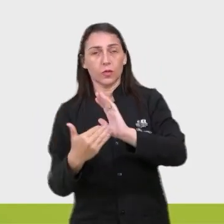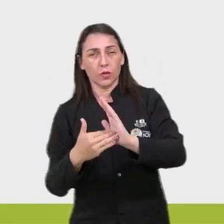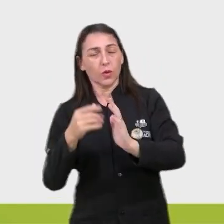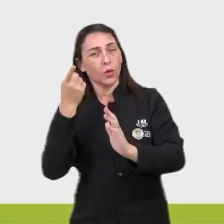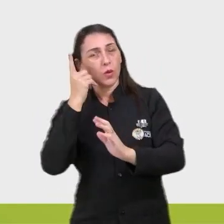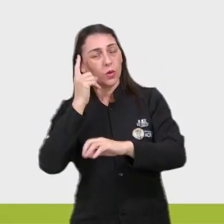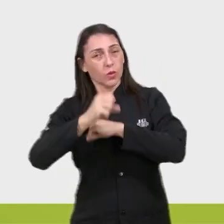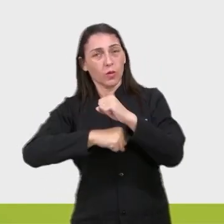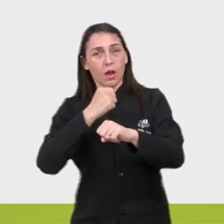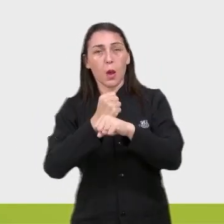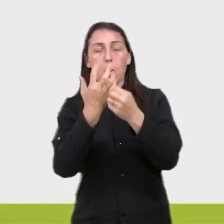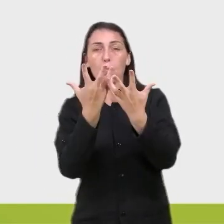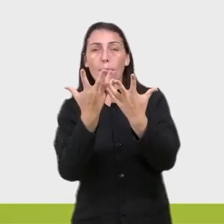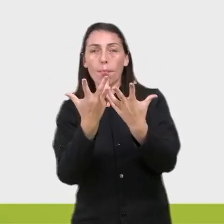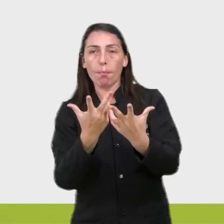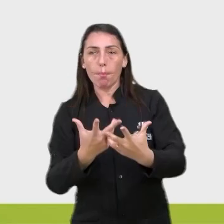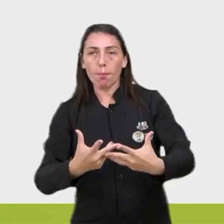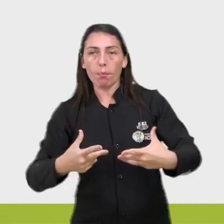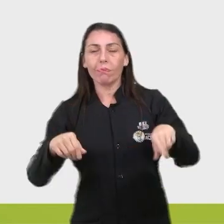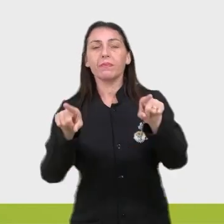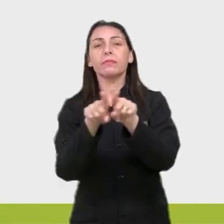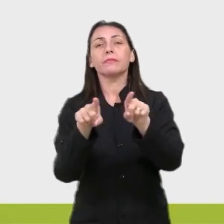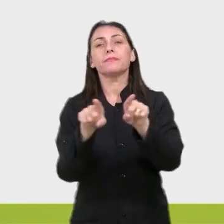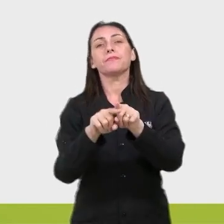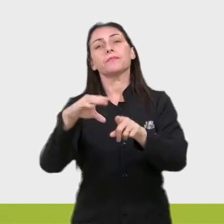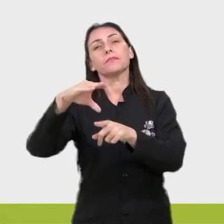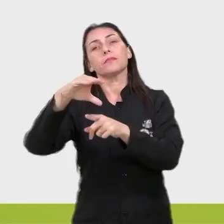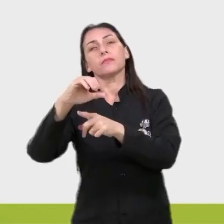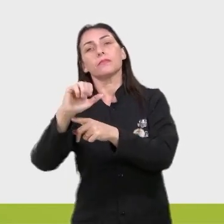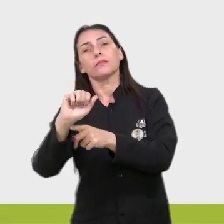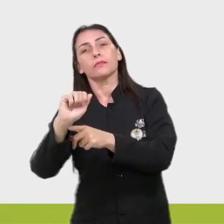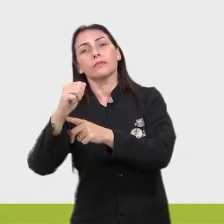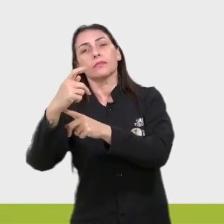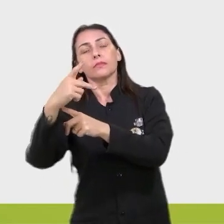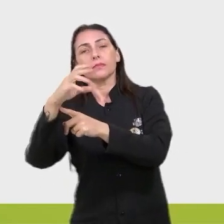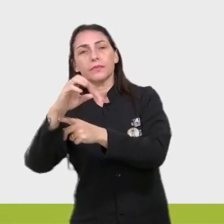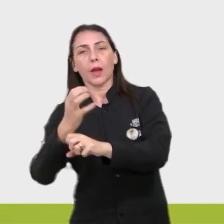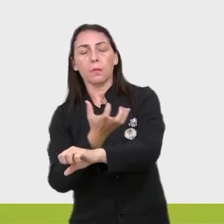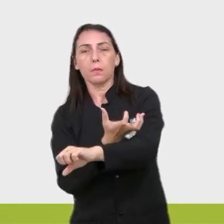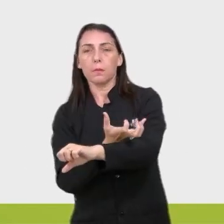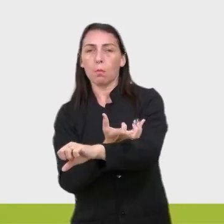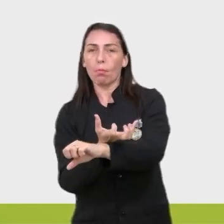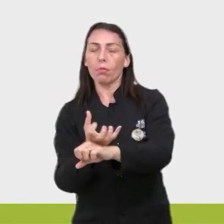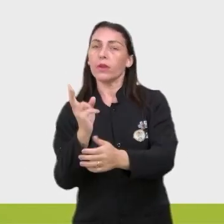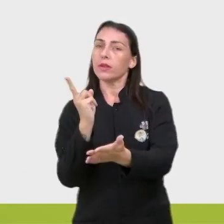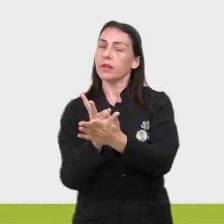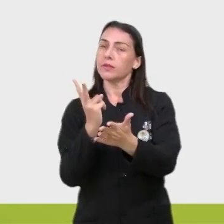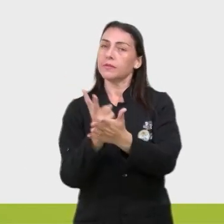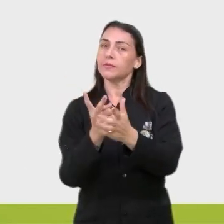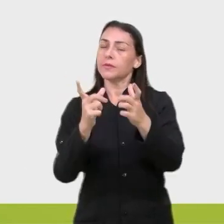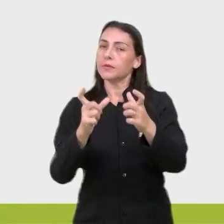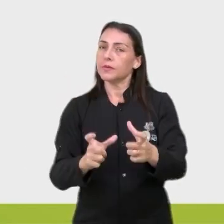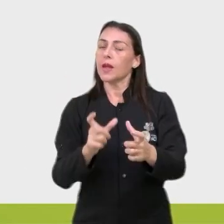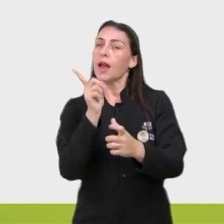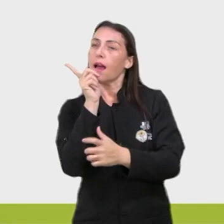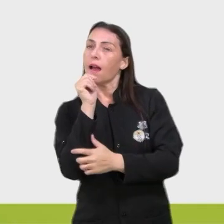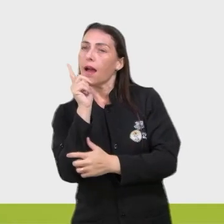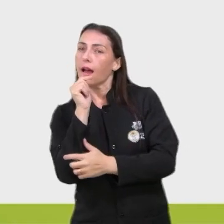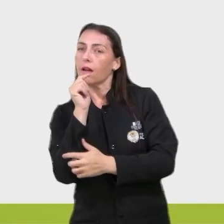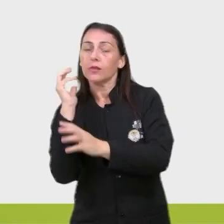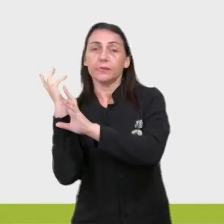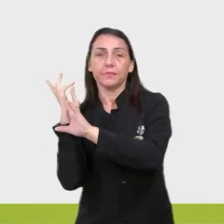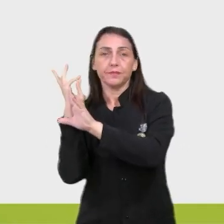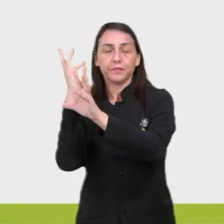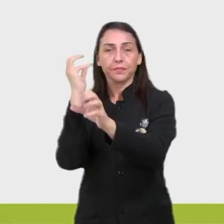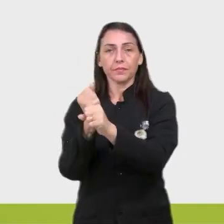ali seco, tá? E temos a igapó, que é aquela vegetação que sempre está ali em um ambiente aquático. Então,